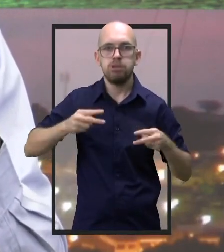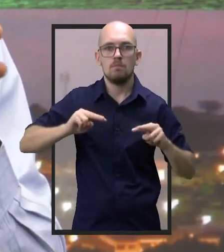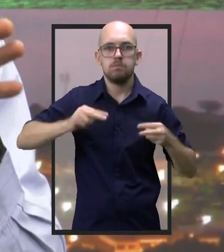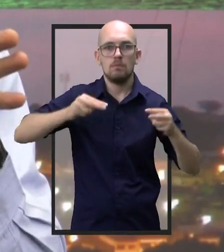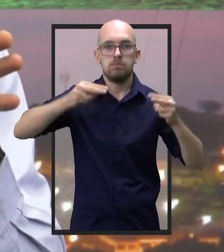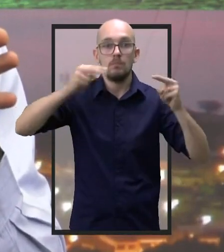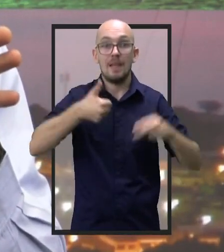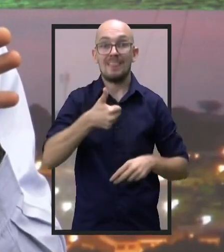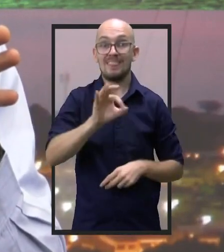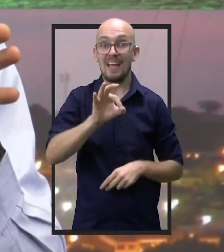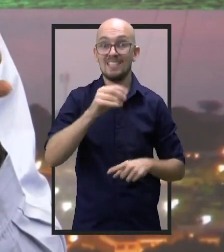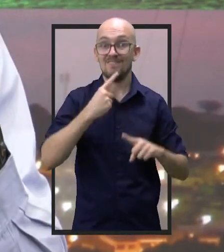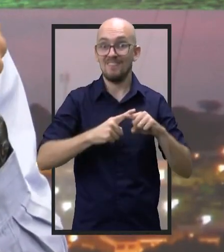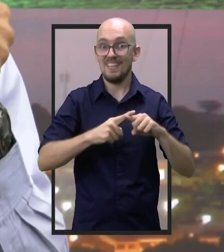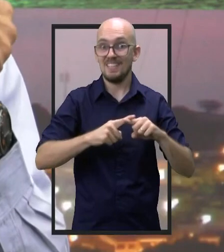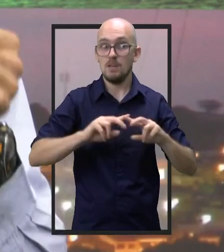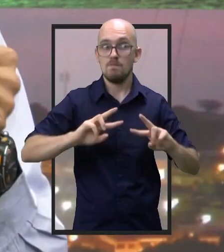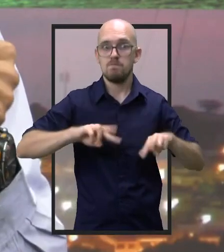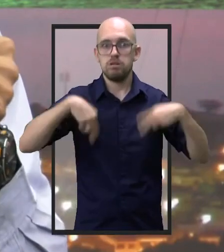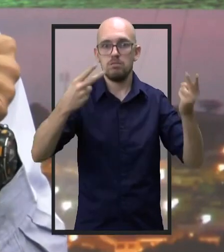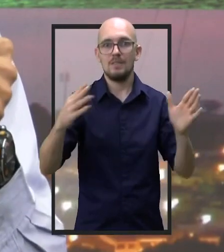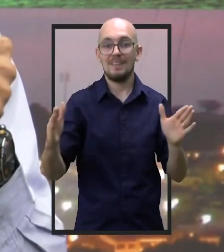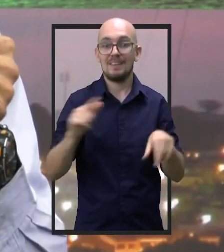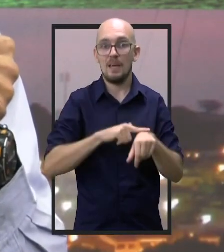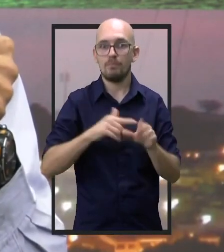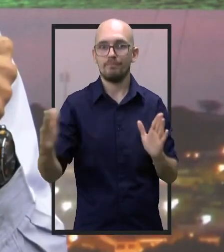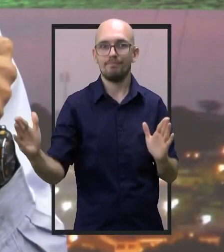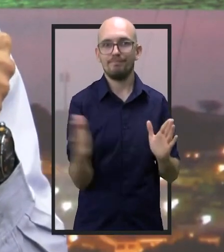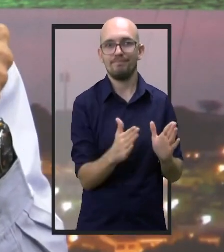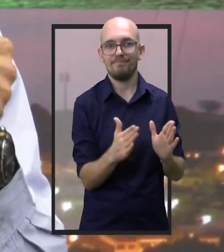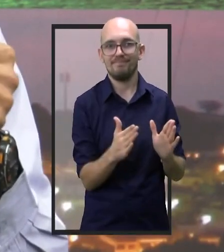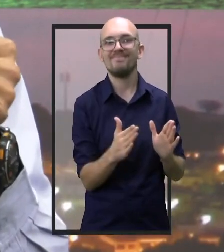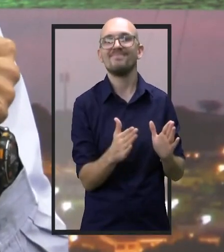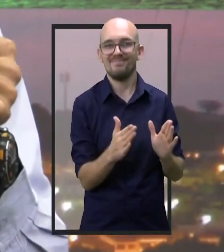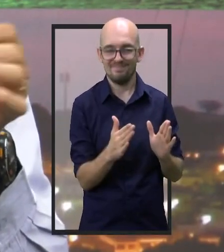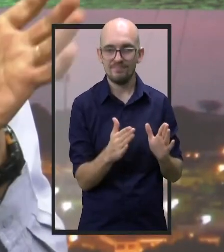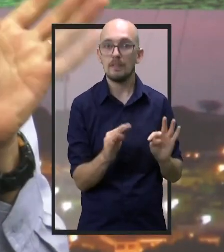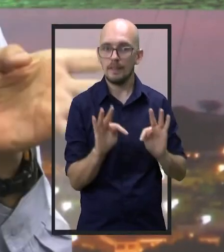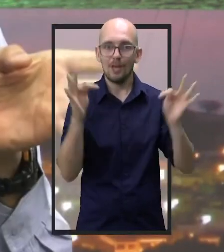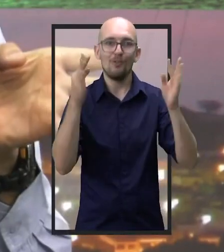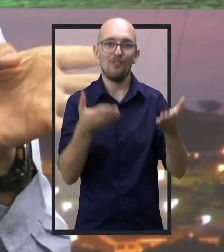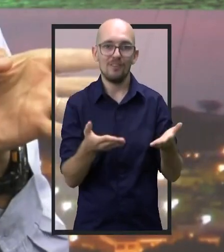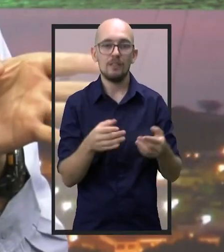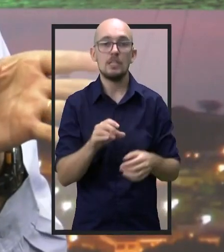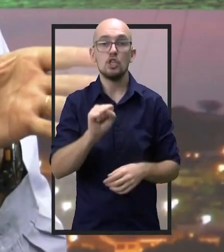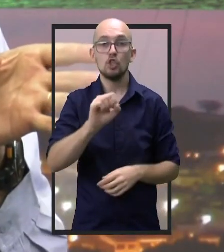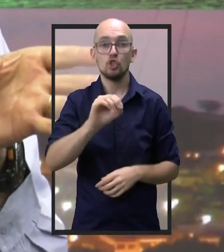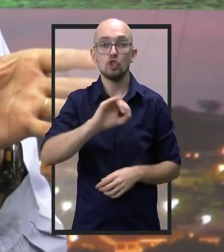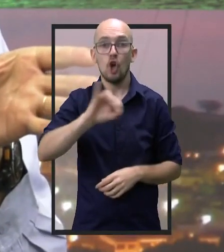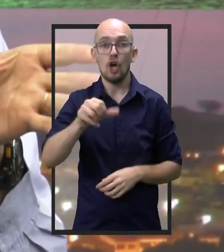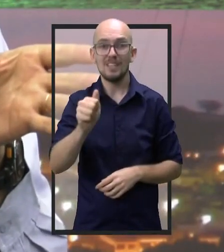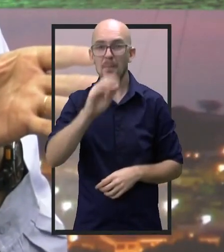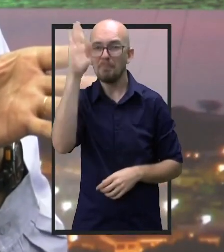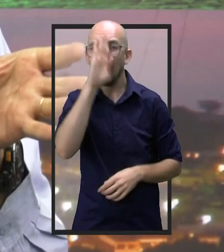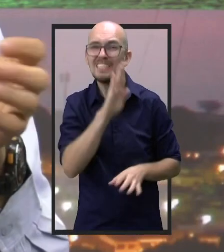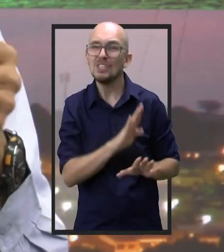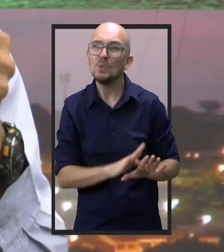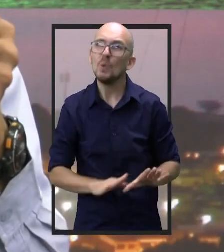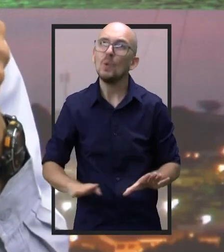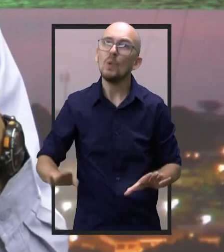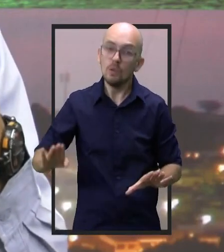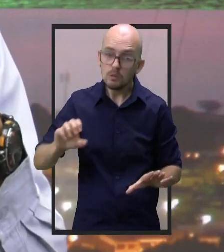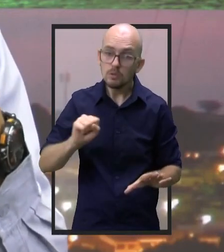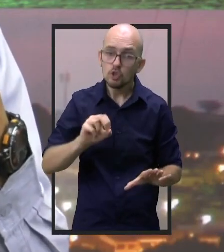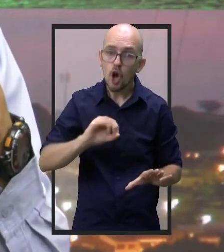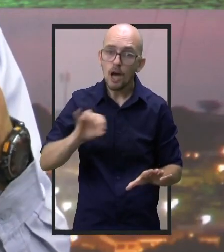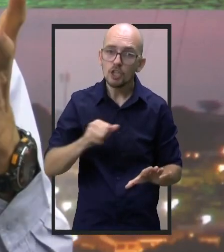territorial ocupado é o mesmo. Isso é tecnologia. Produzimos soja hoje do Iapoque ao Chuí. Isso